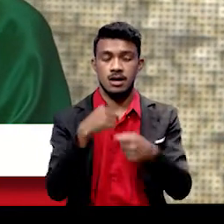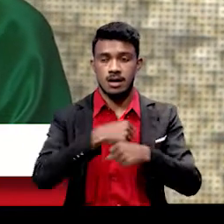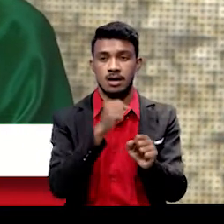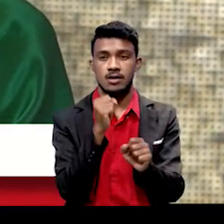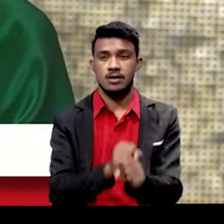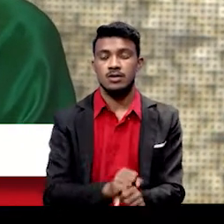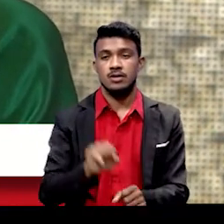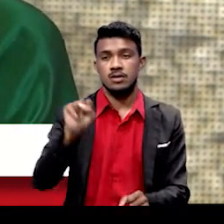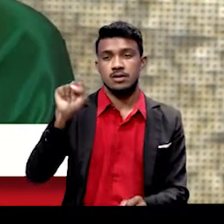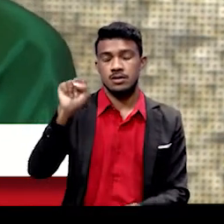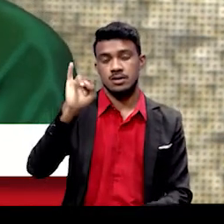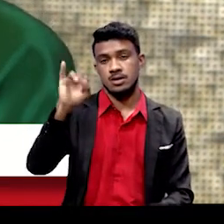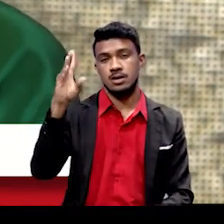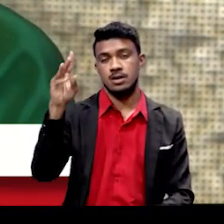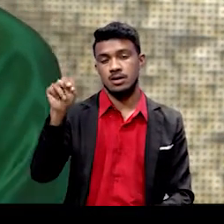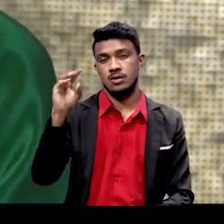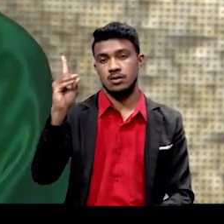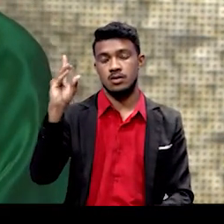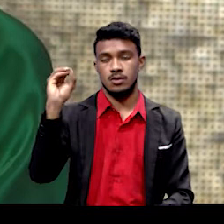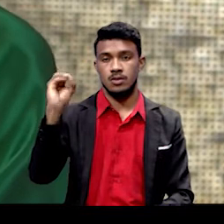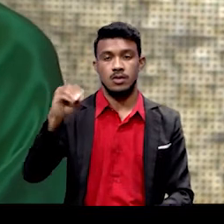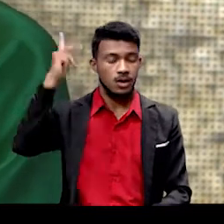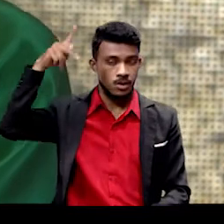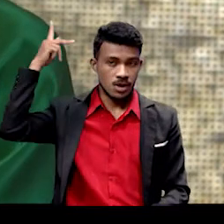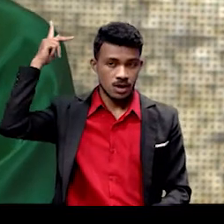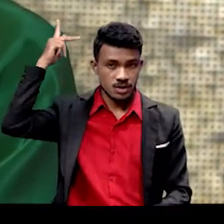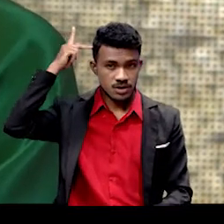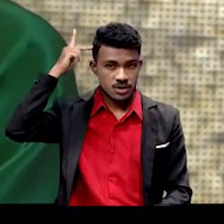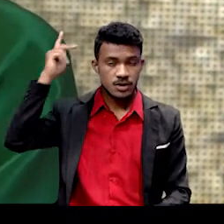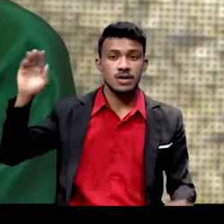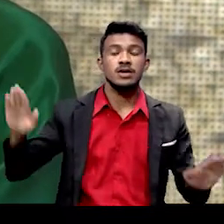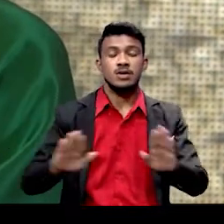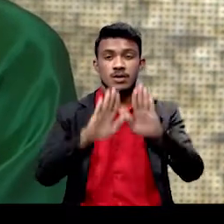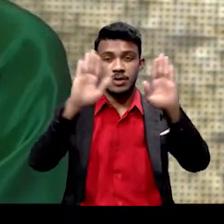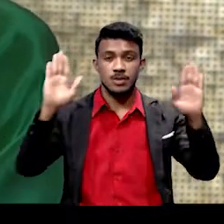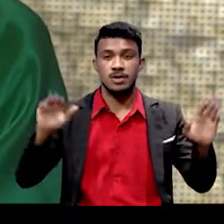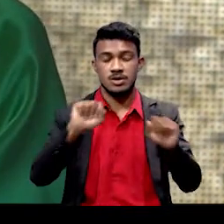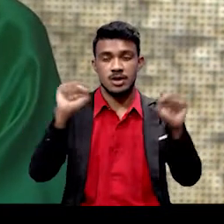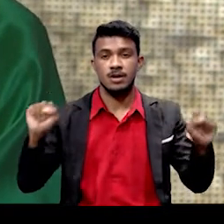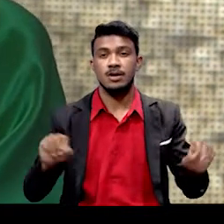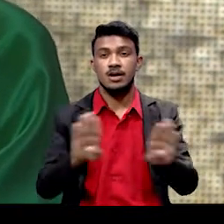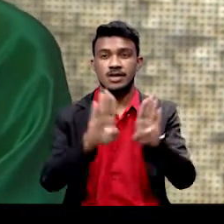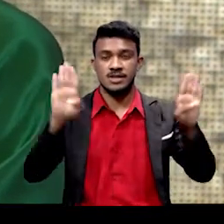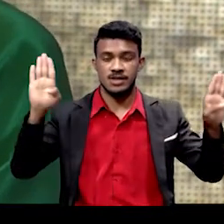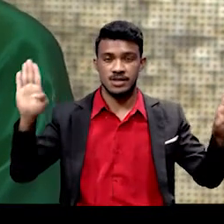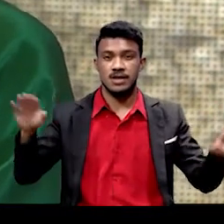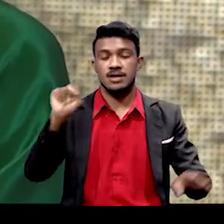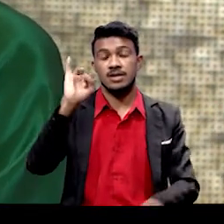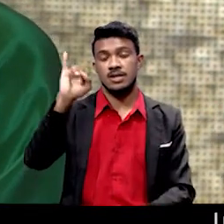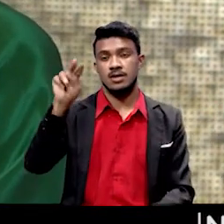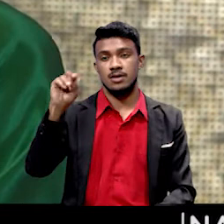Igreja, como disse Papa Francisco domingo passado, na abertura do sínodo em